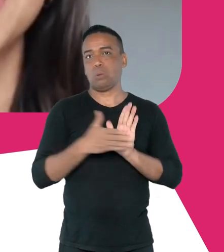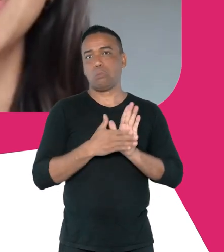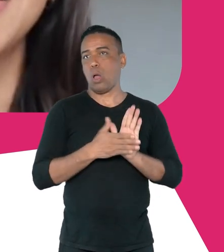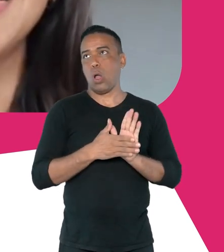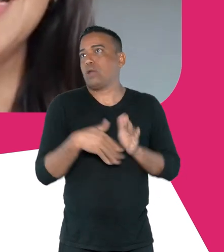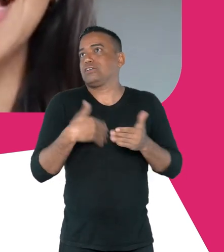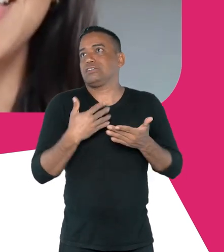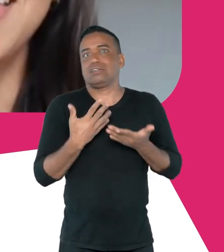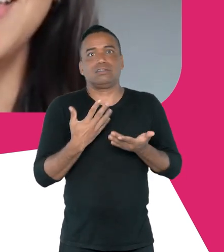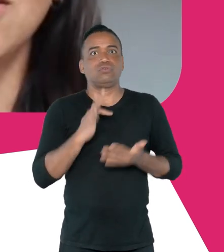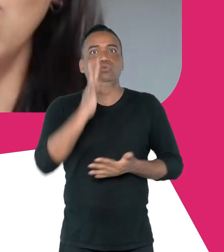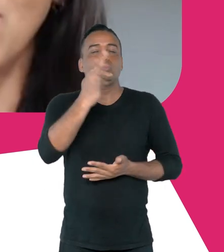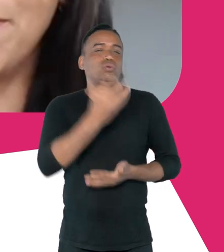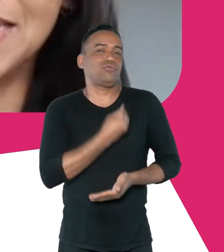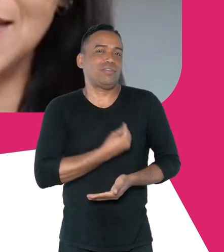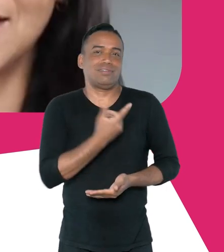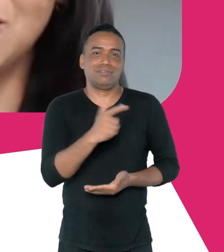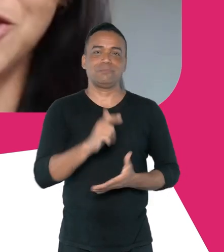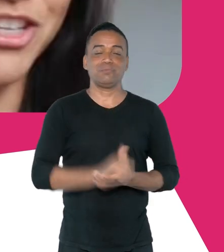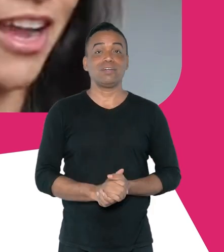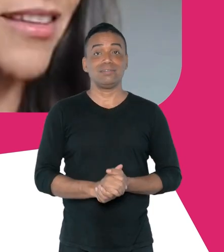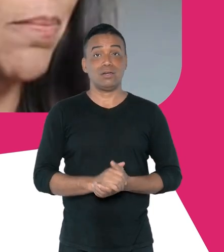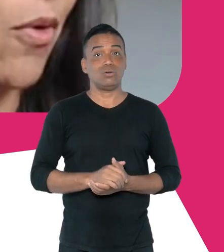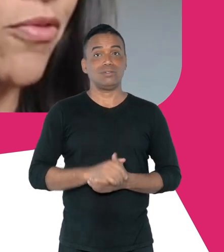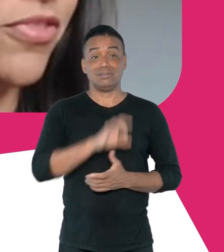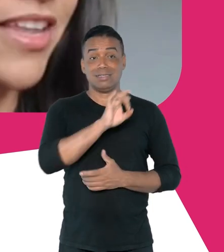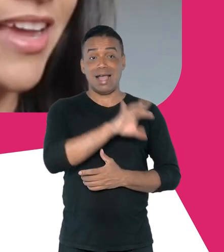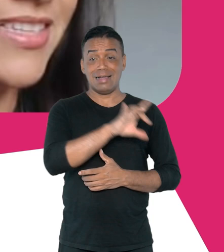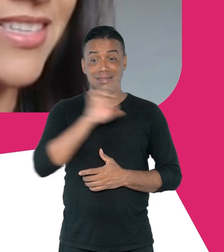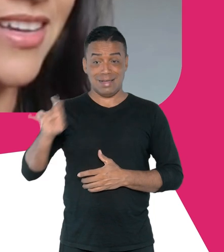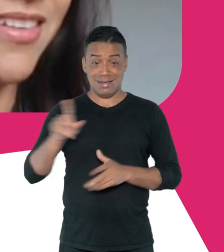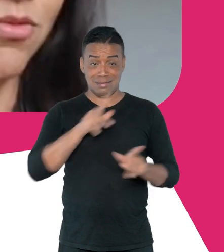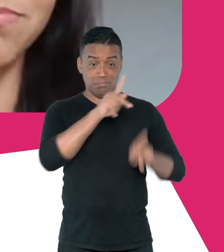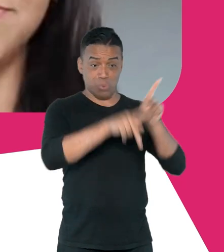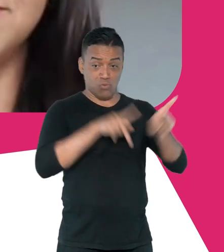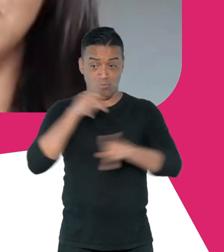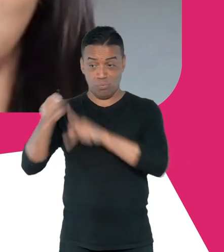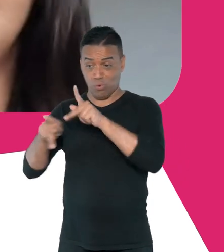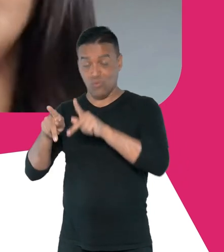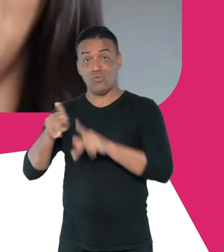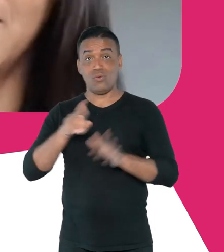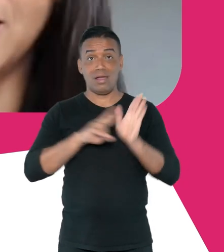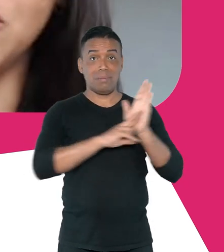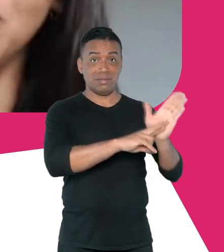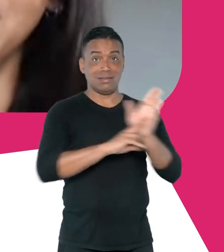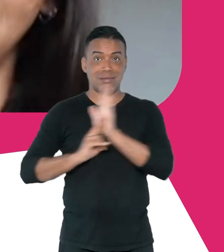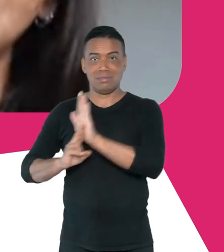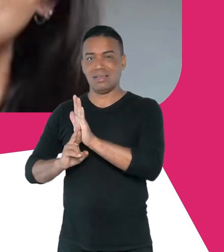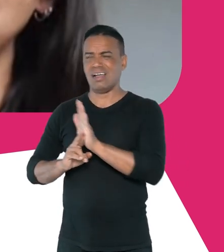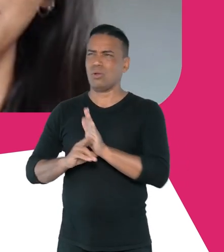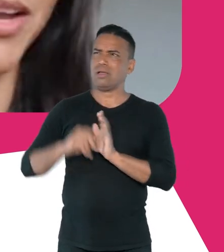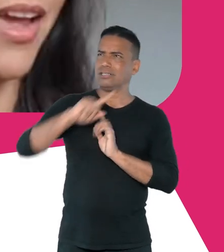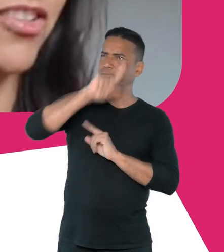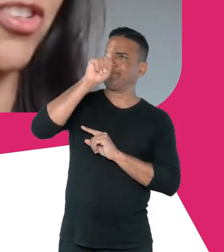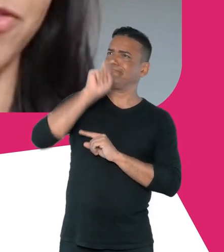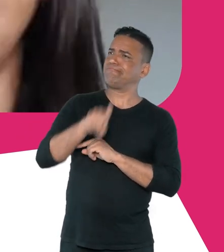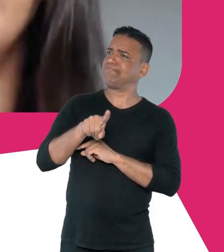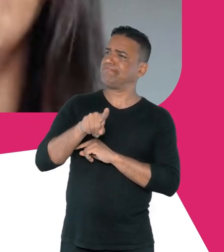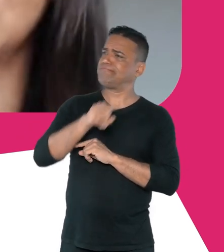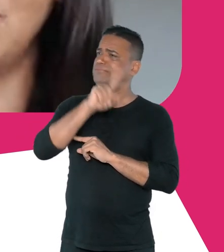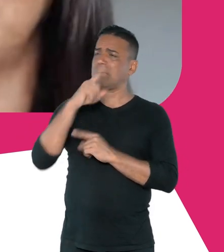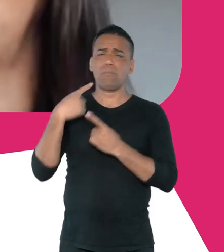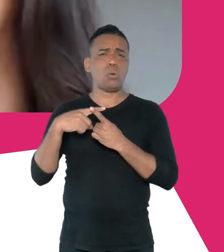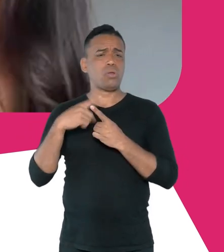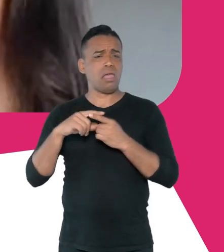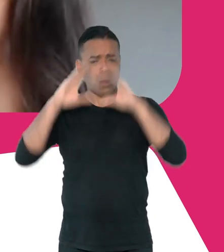propósito. E aí, um representante de cada povo desse começa a questionar, assim, por que que a gente